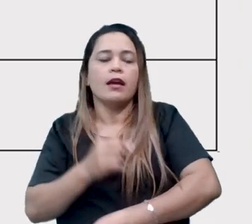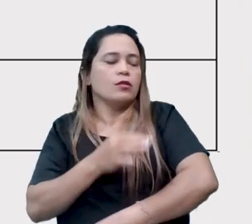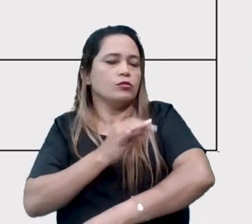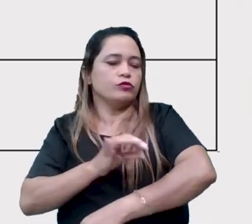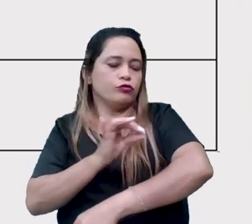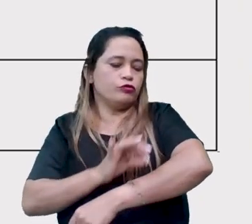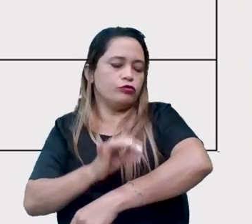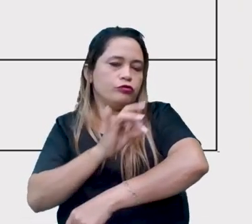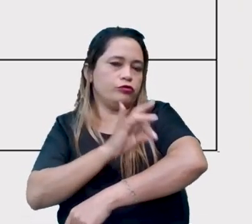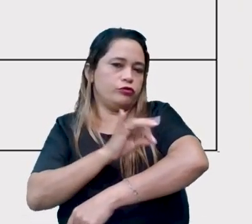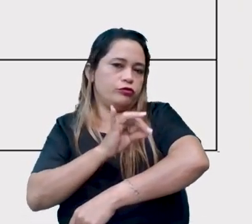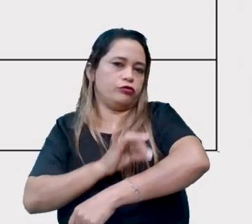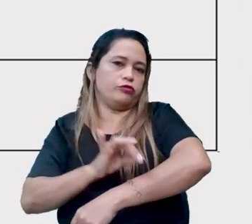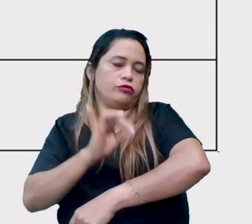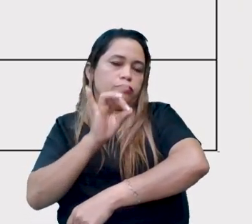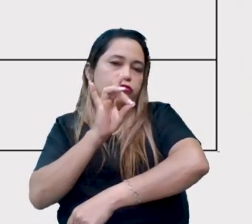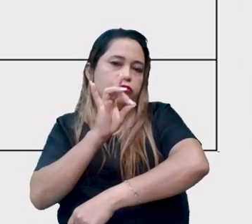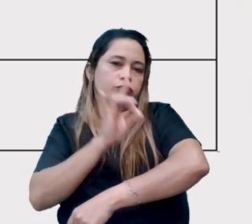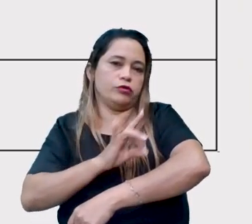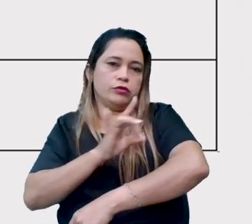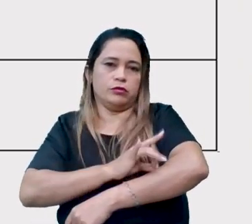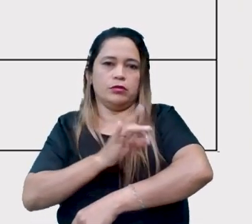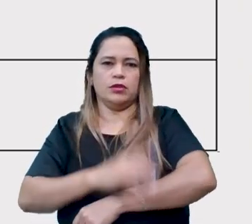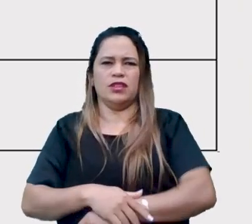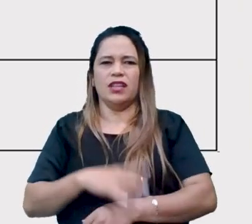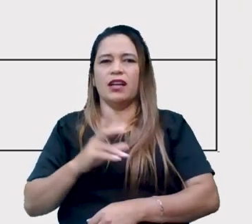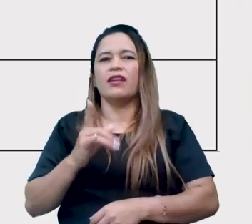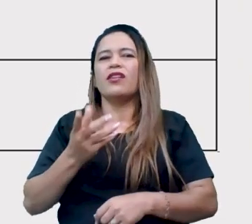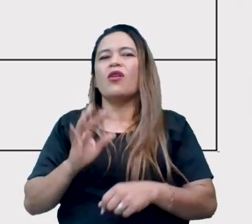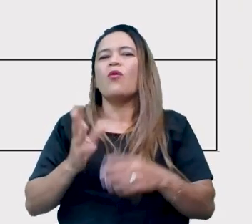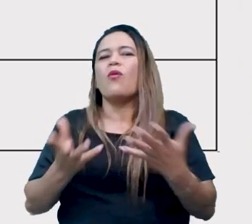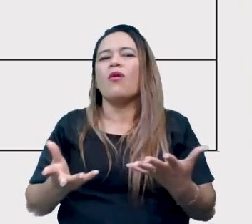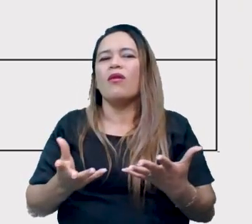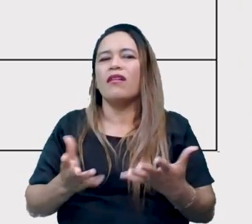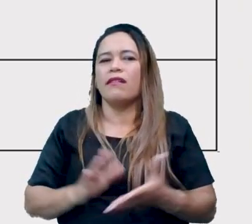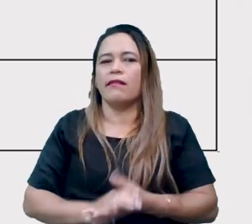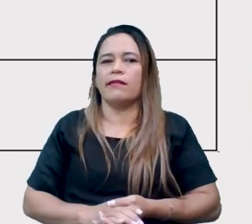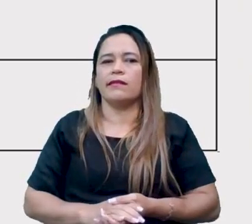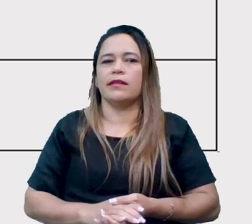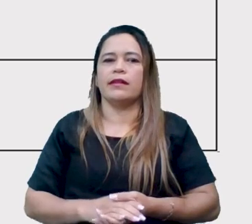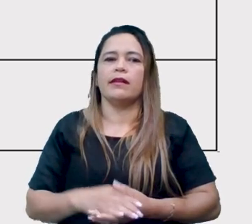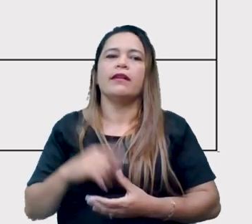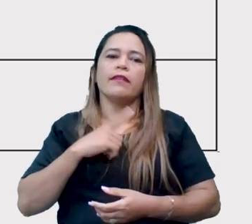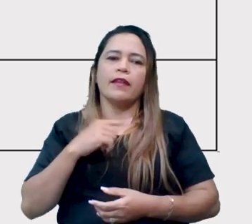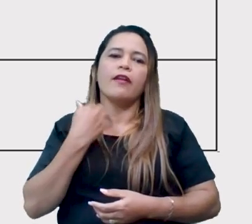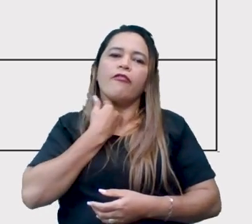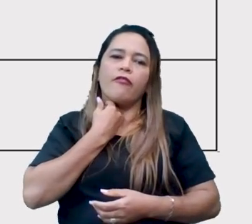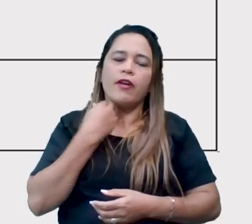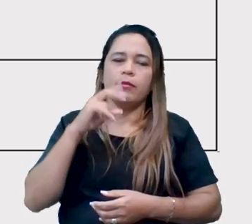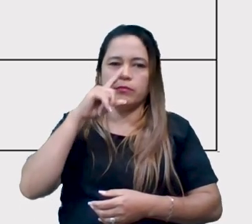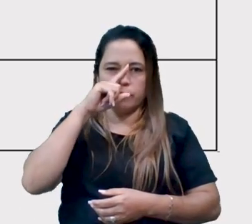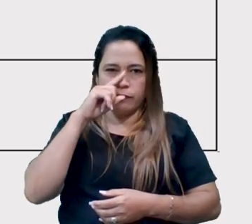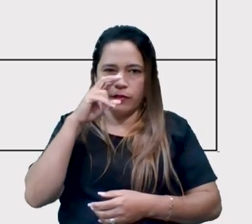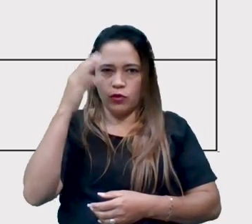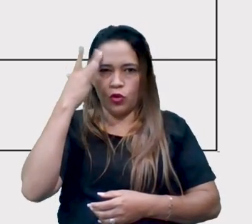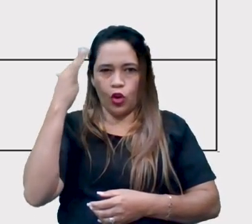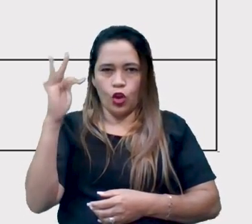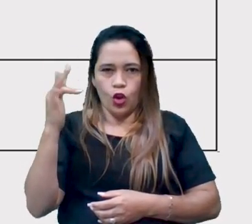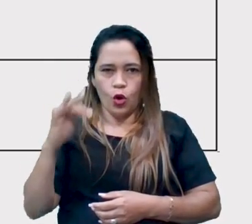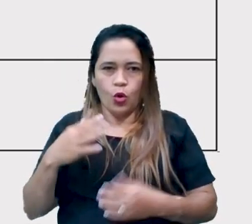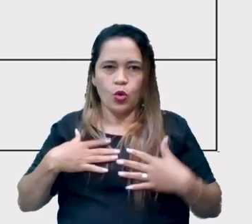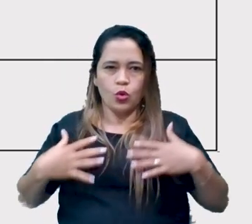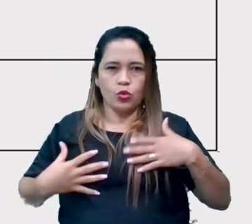dengue. Quais são os sintomas da dengue? Esse aqui a gente está cansado de saber, né? A dengue causa febre alta, dor de cabeça, dores